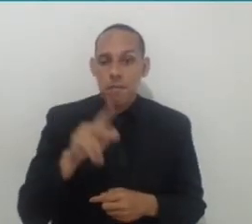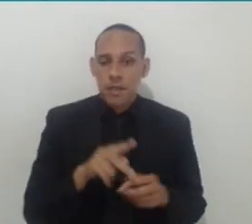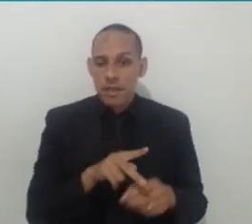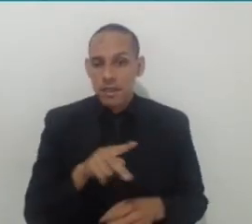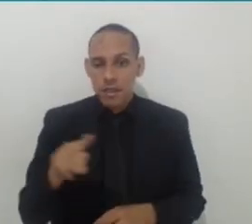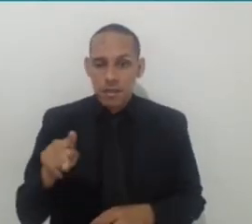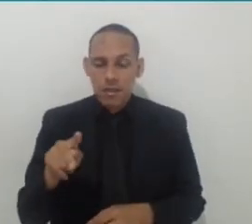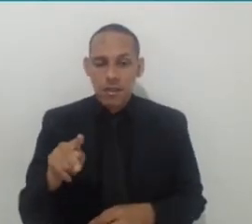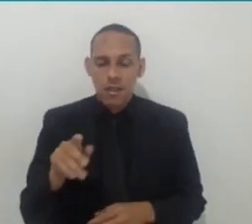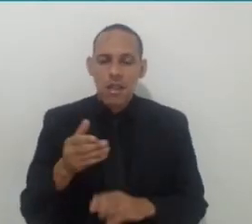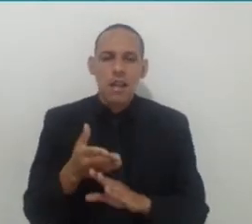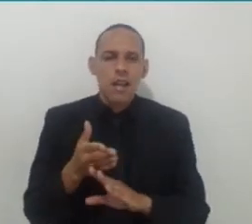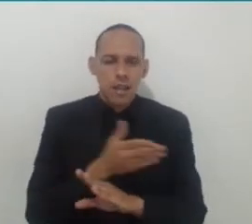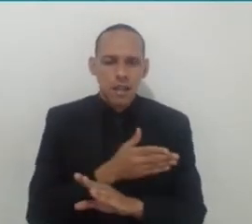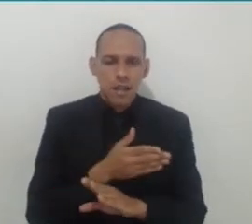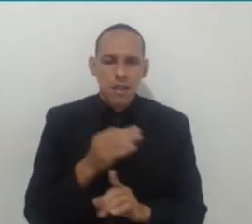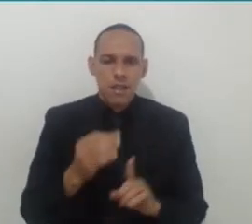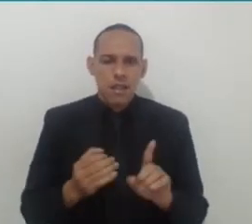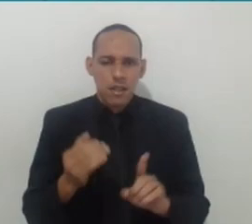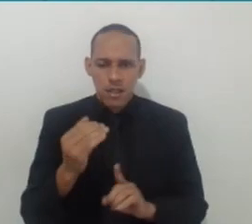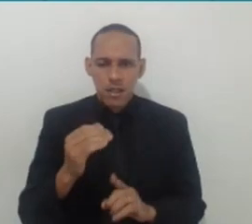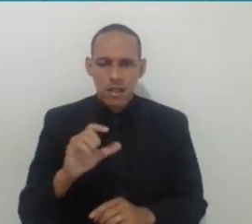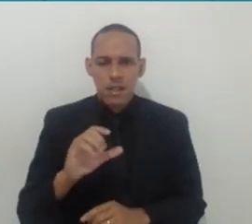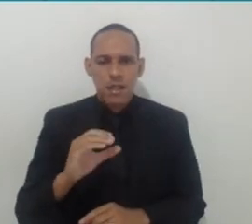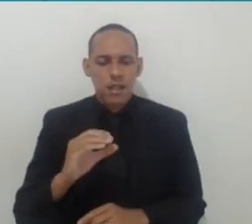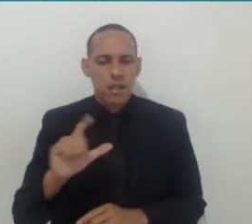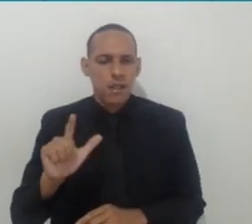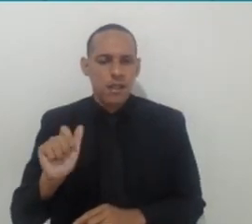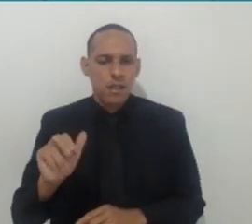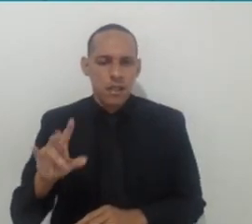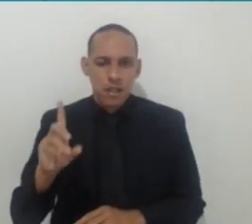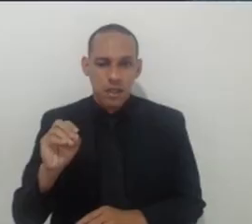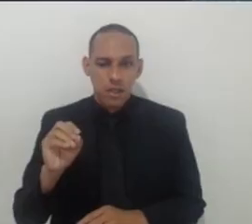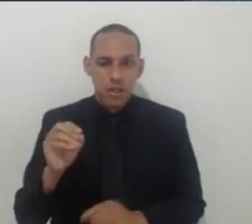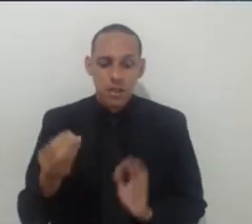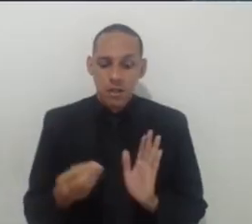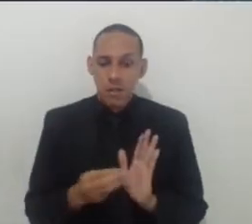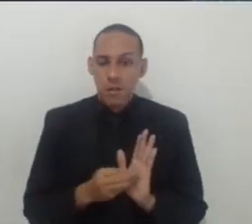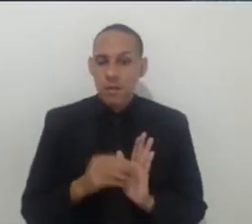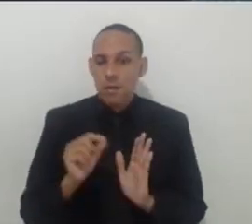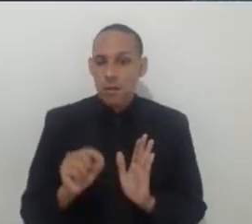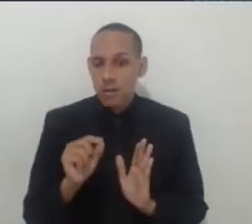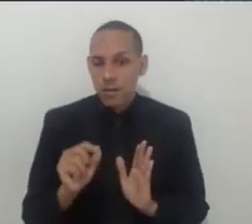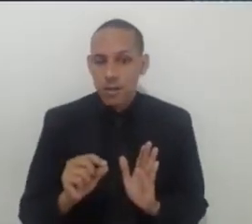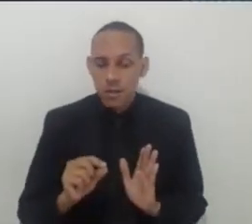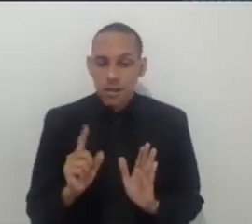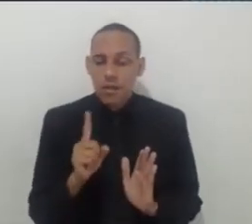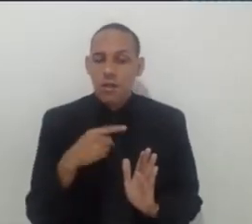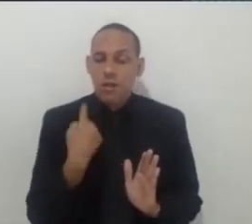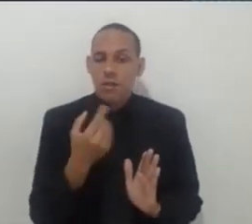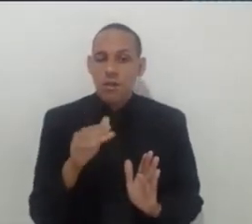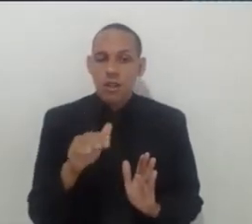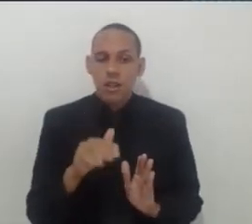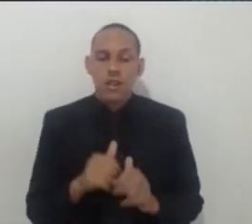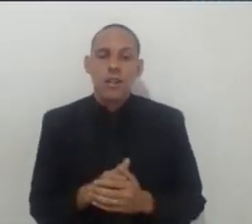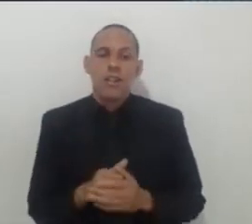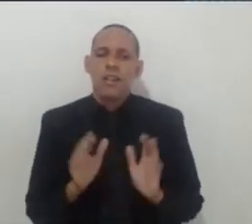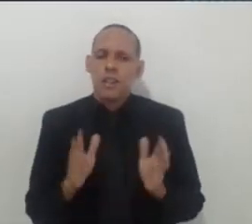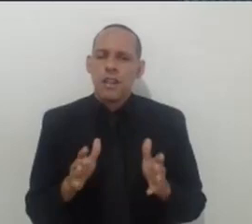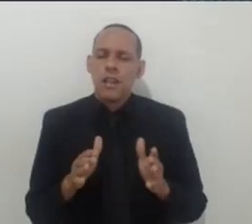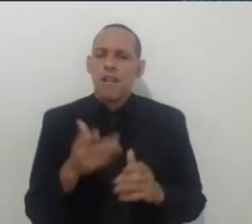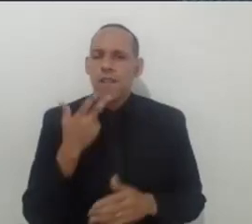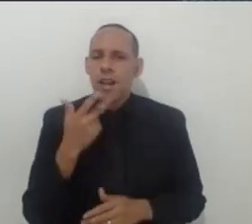Presidente, antes do desembargador Cláudio. Sim. O que está posto aí, que a gente chamou várias vezes, É